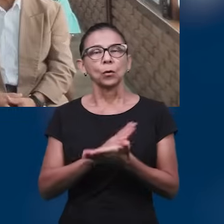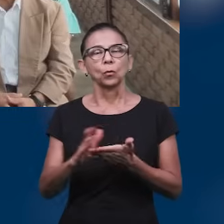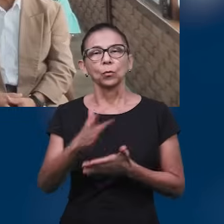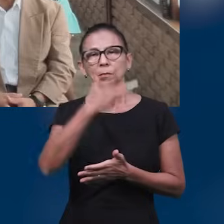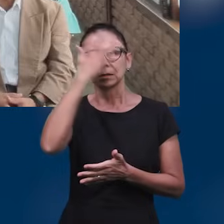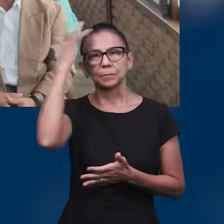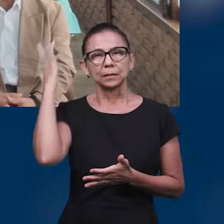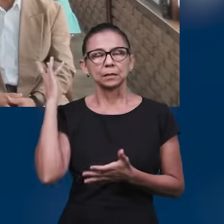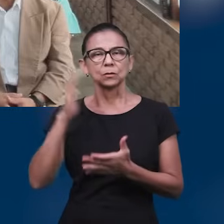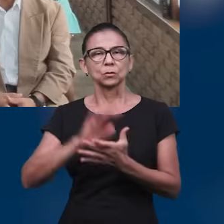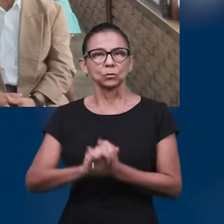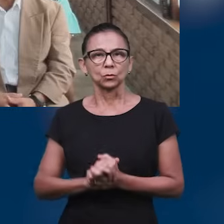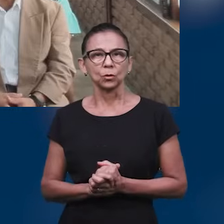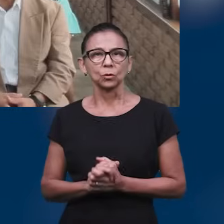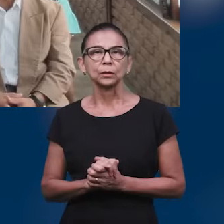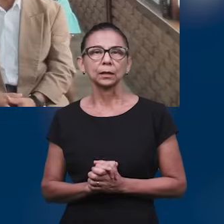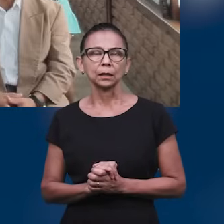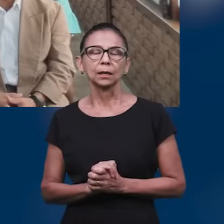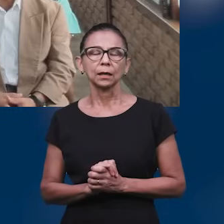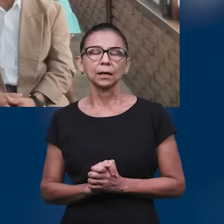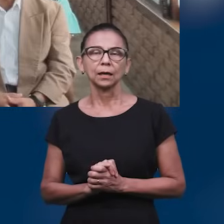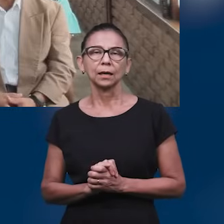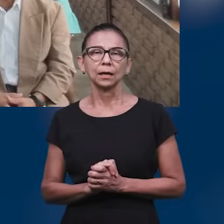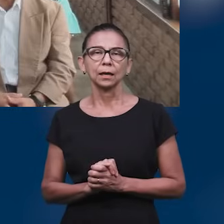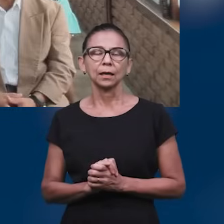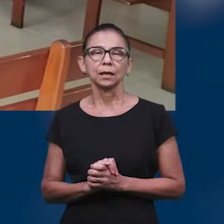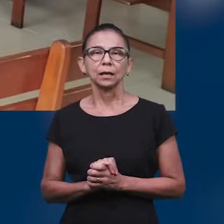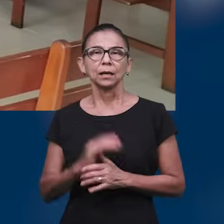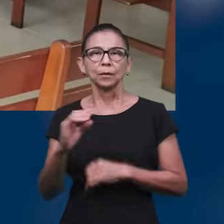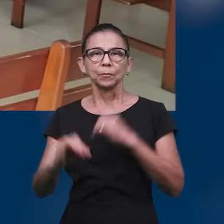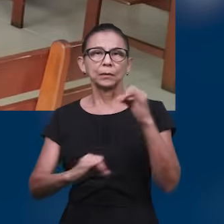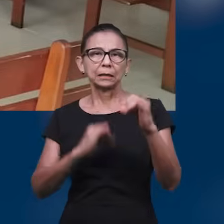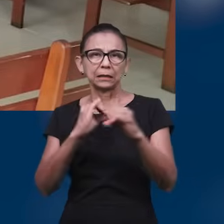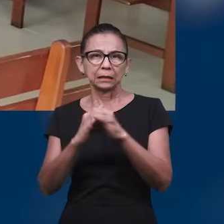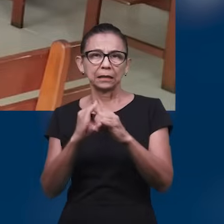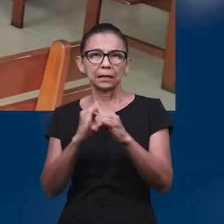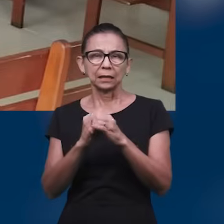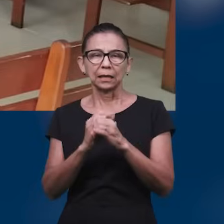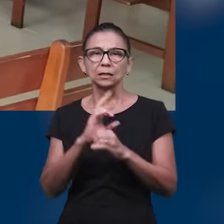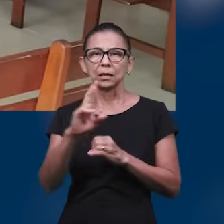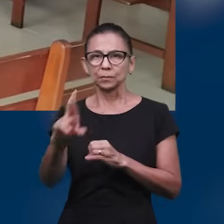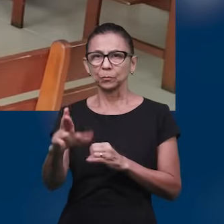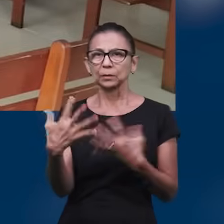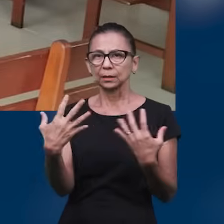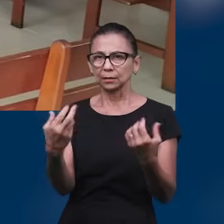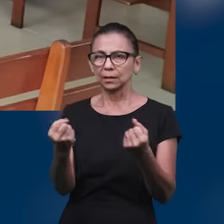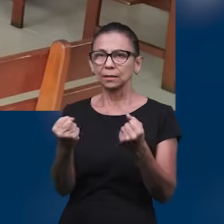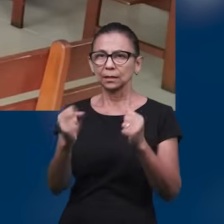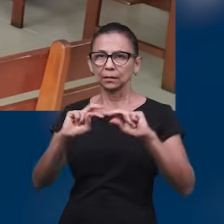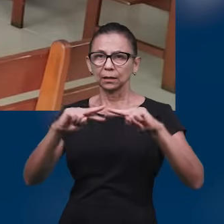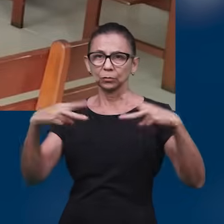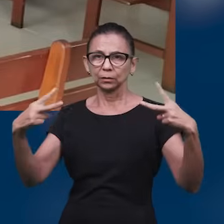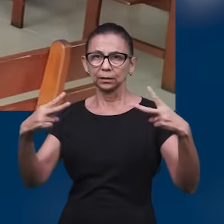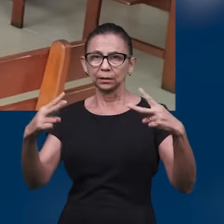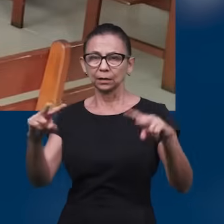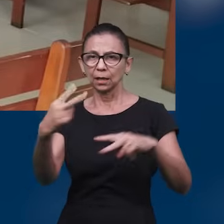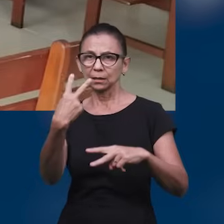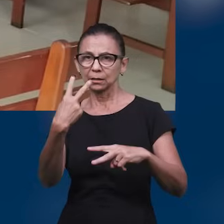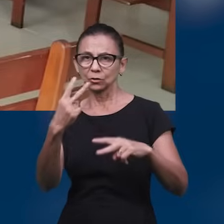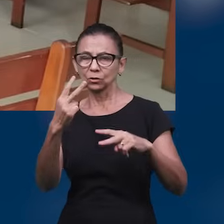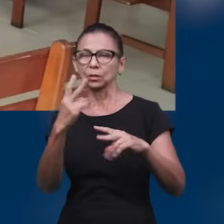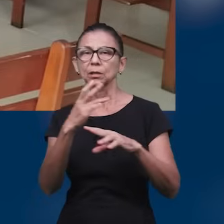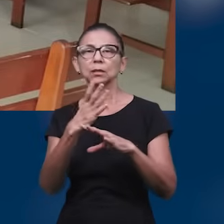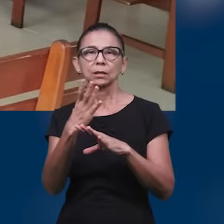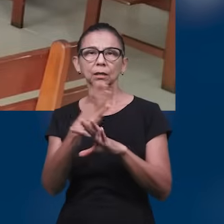online através do canal do YouTube. Podemos afirmar que o nosso grito foi proclamado ao mundo e que pela clareza de todo o conteúdo